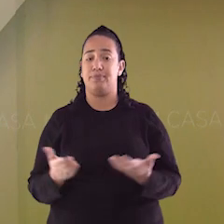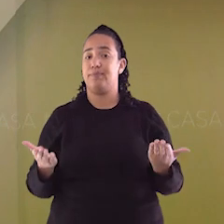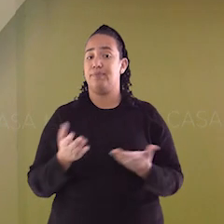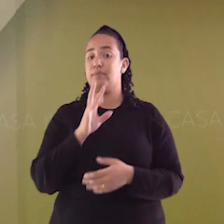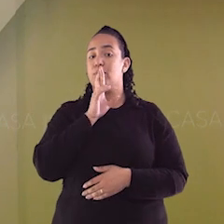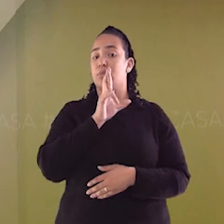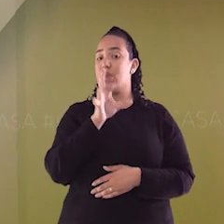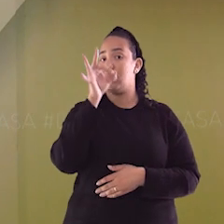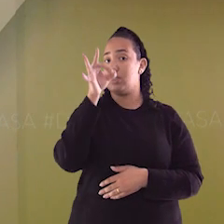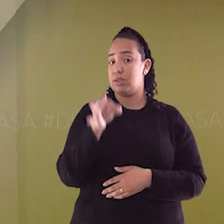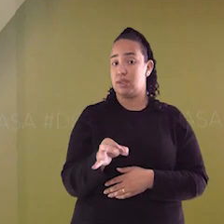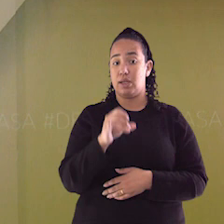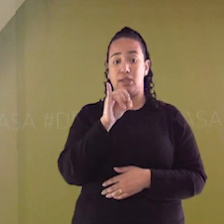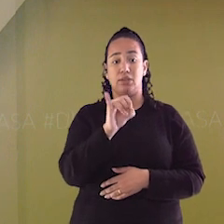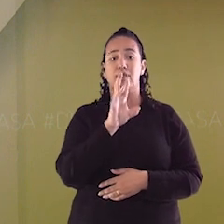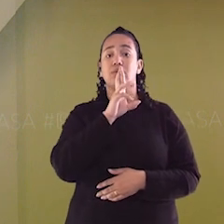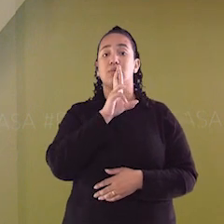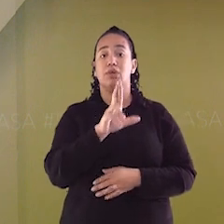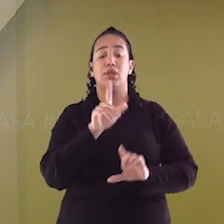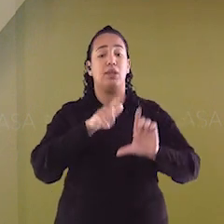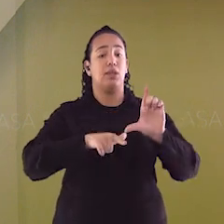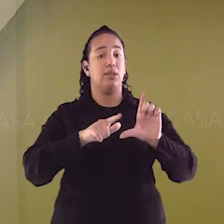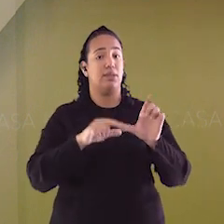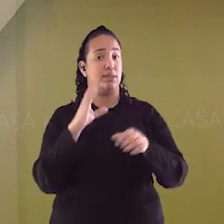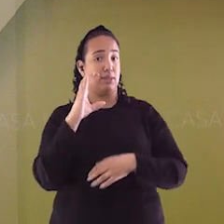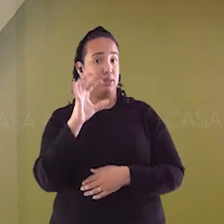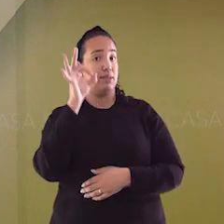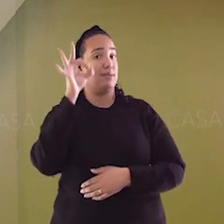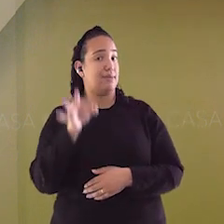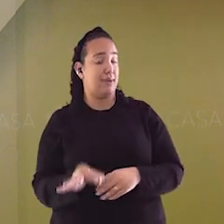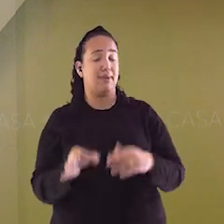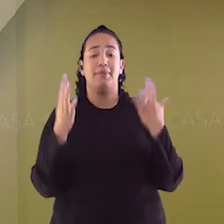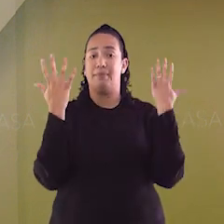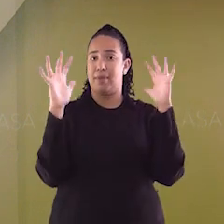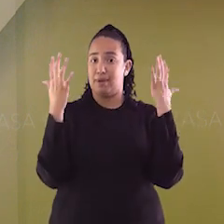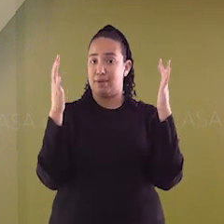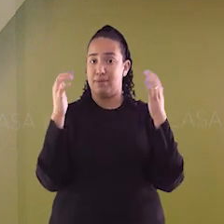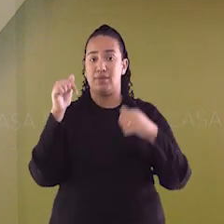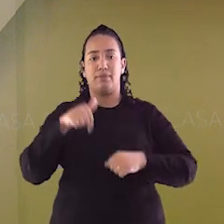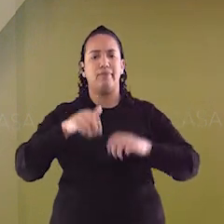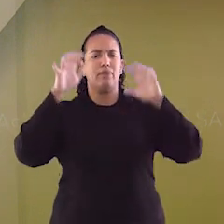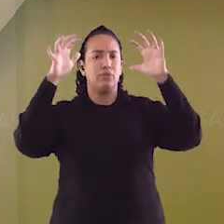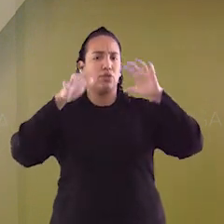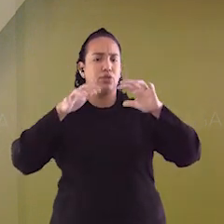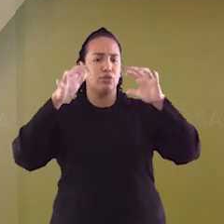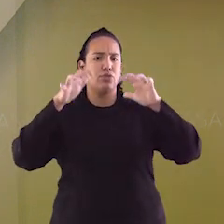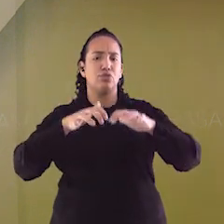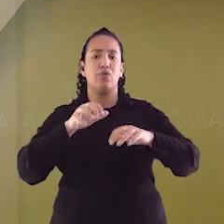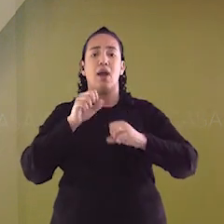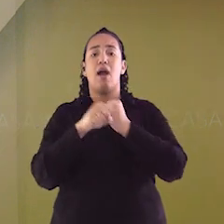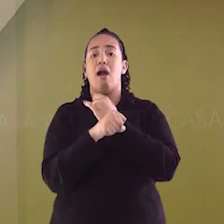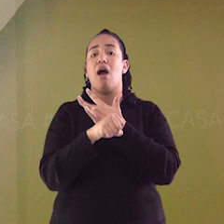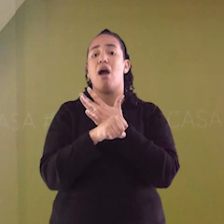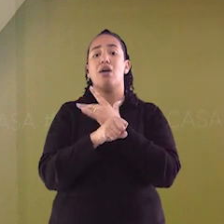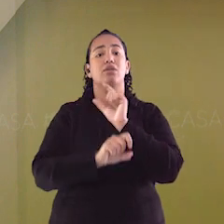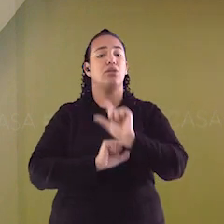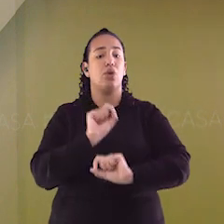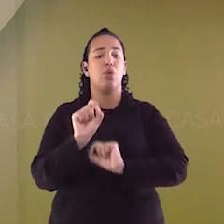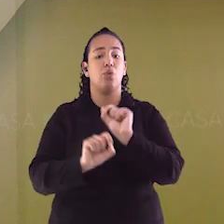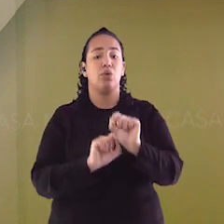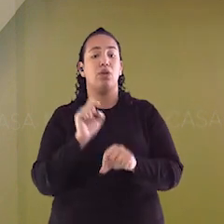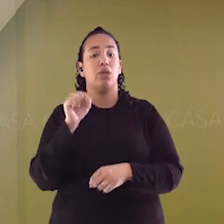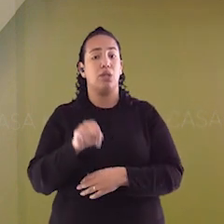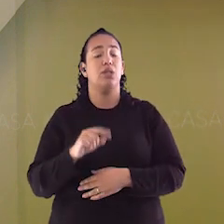Vamos para a correção. Acertou quem respondeu a letra C. O conceito de chuva ácida é a precipitação